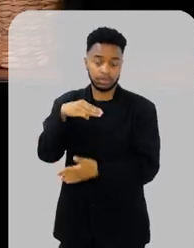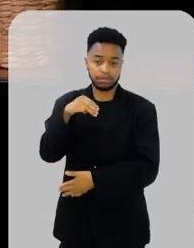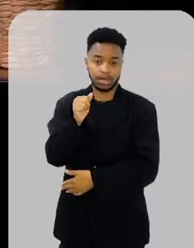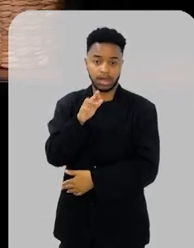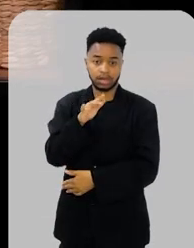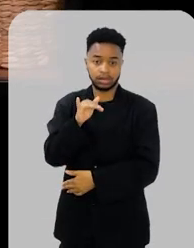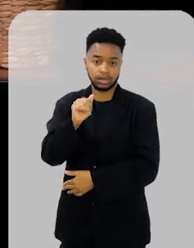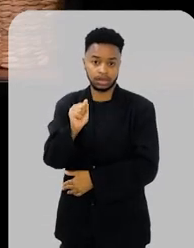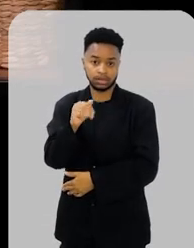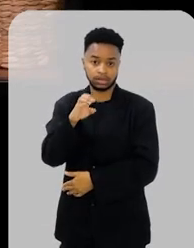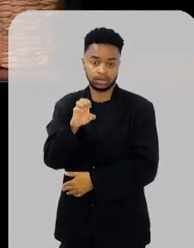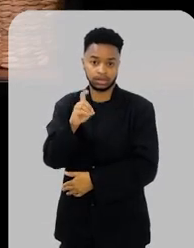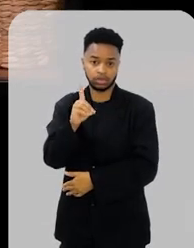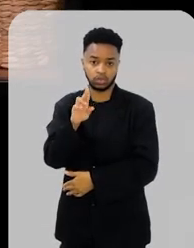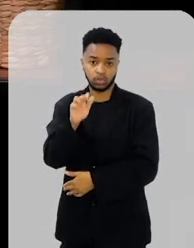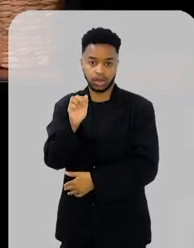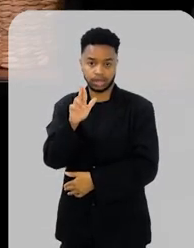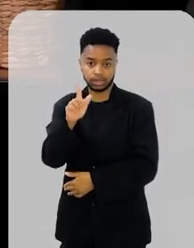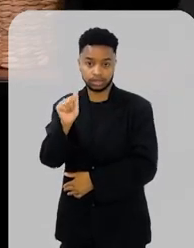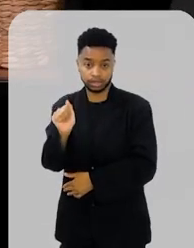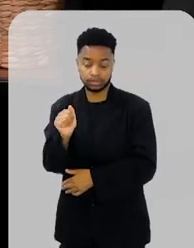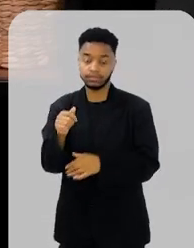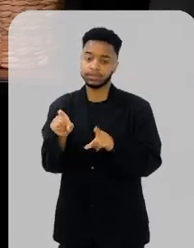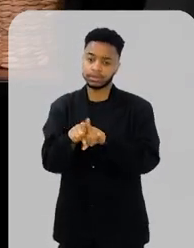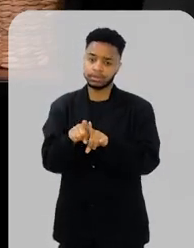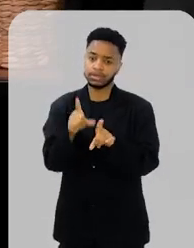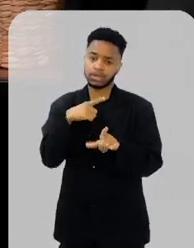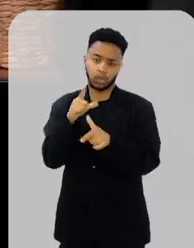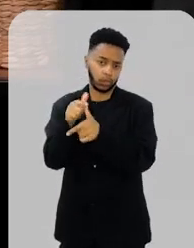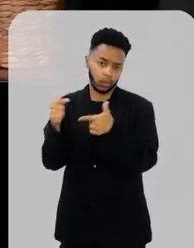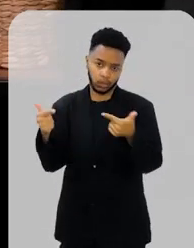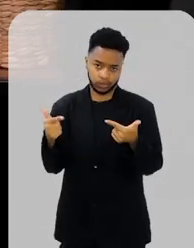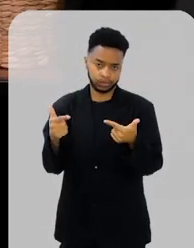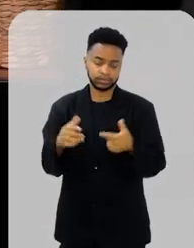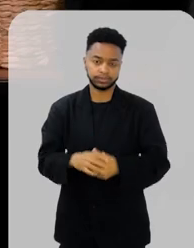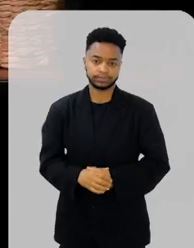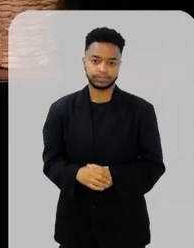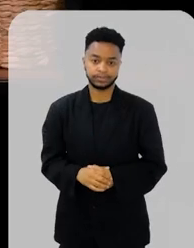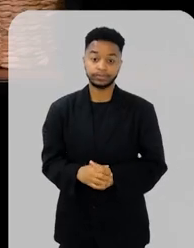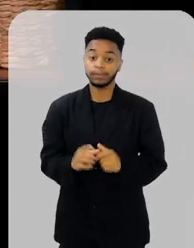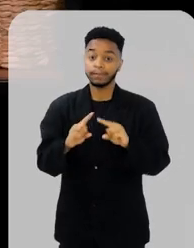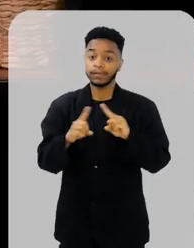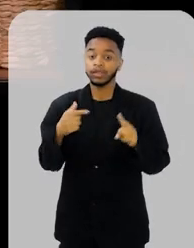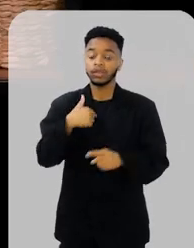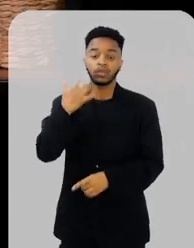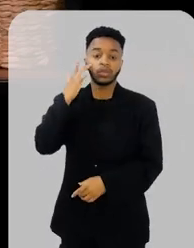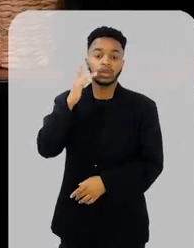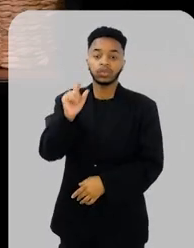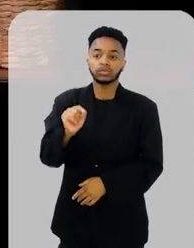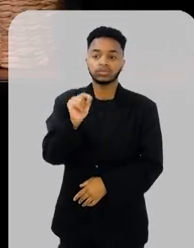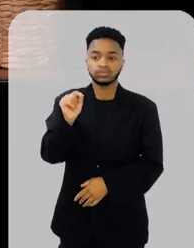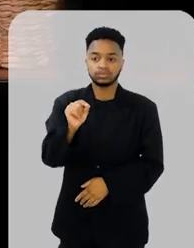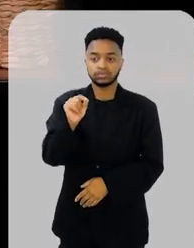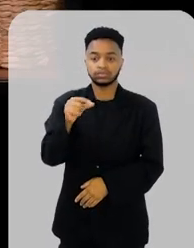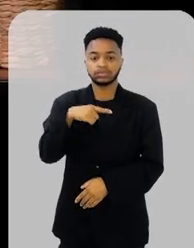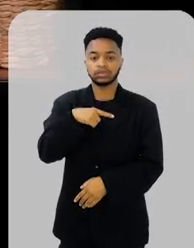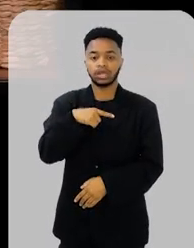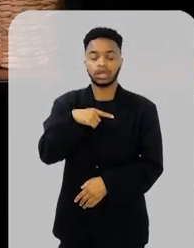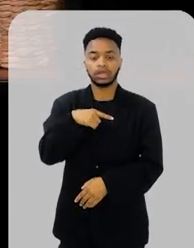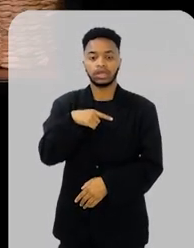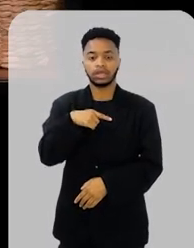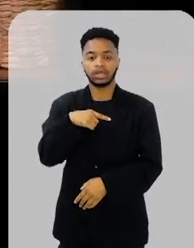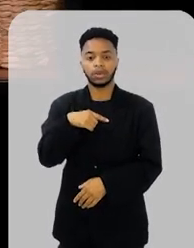da menina Maria Eduarda. Então, e tem outros casos também. Então, eu acho que passa pelos